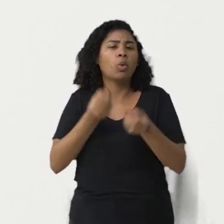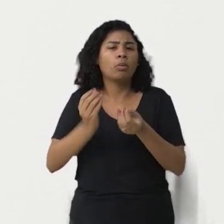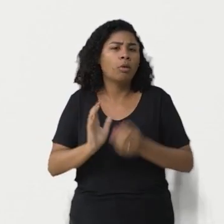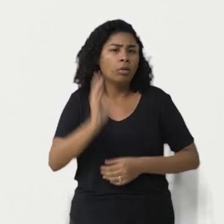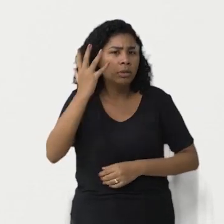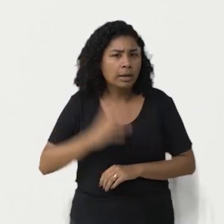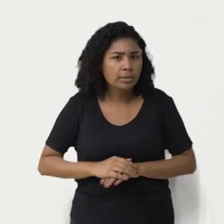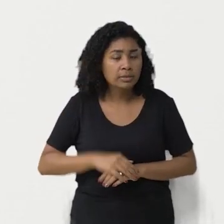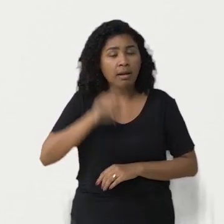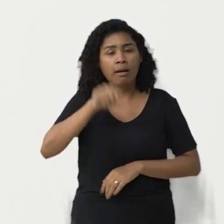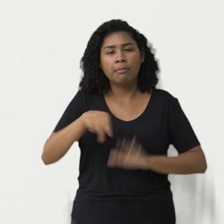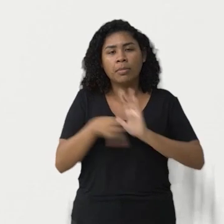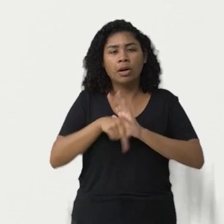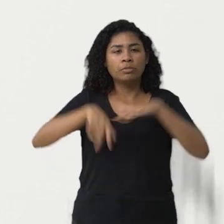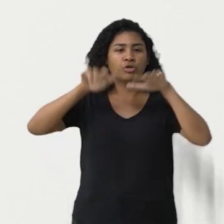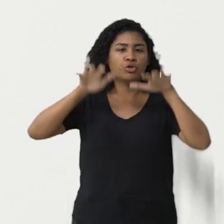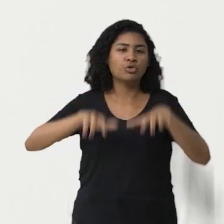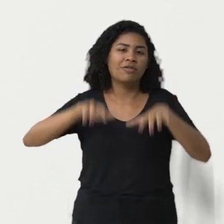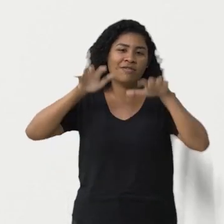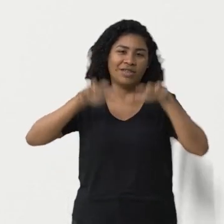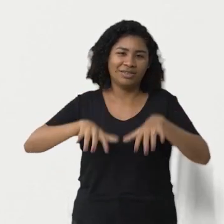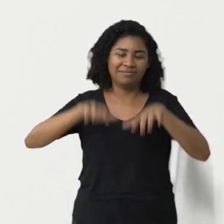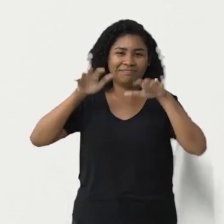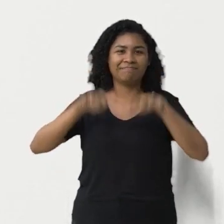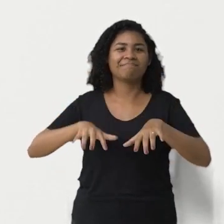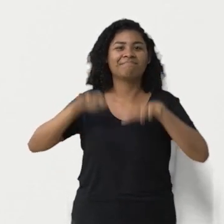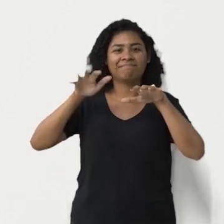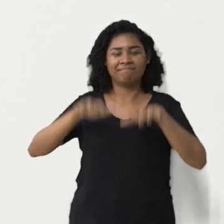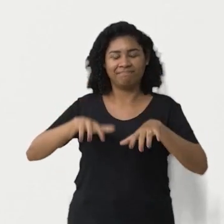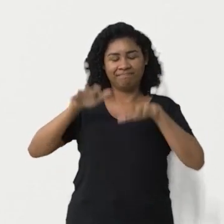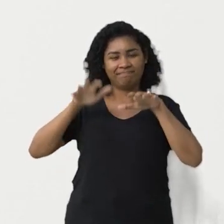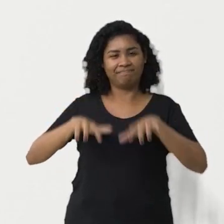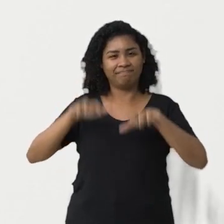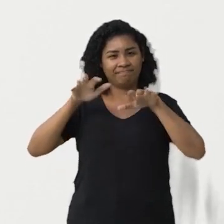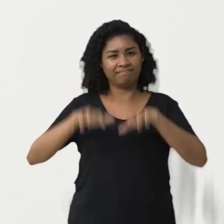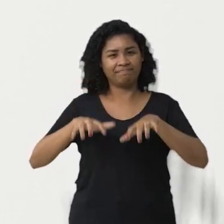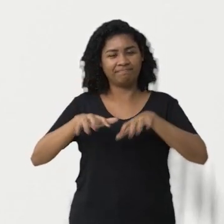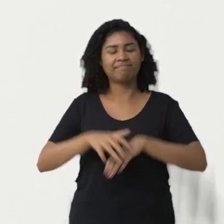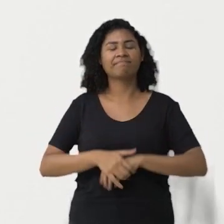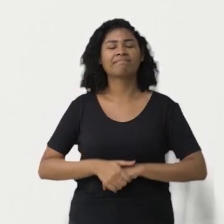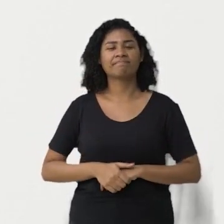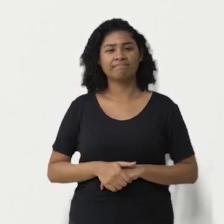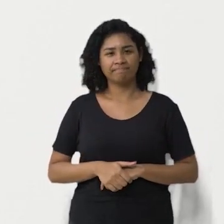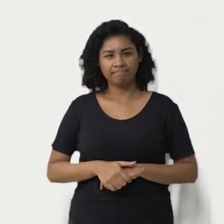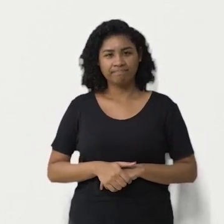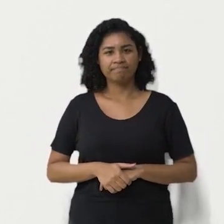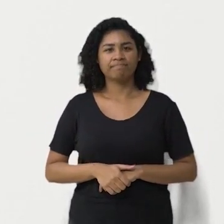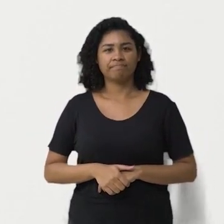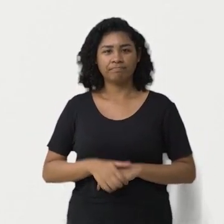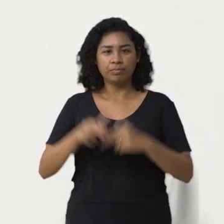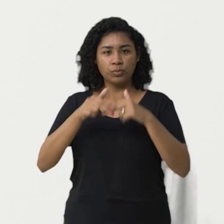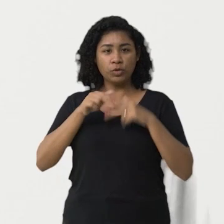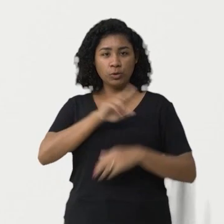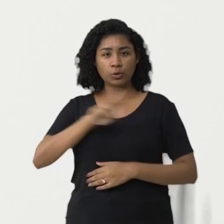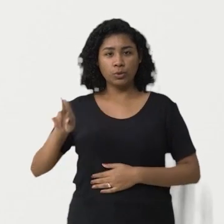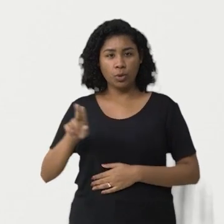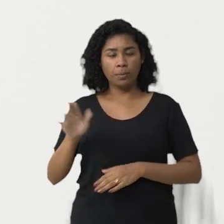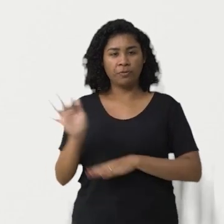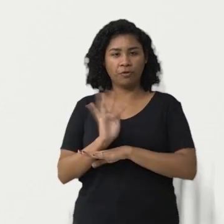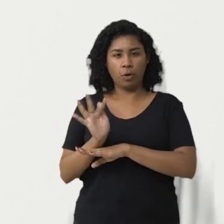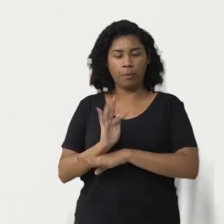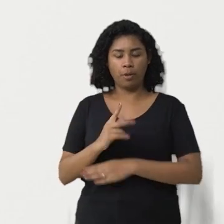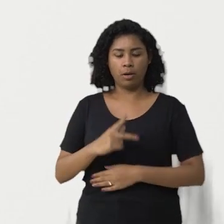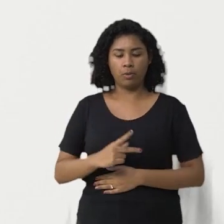temos, vem principalmente aí do quê? Da parte das chuvas, pluvial, tá